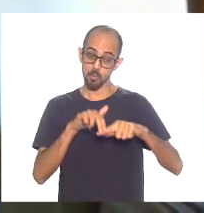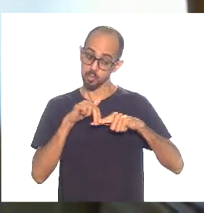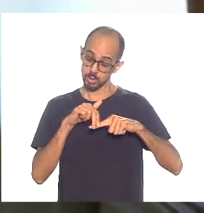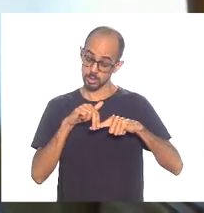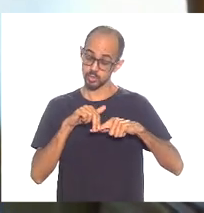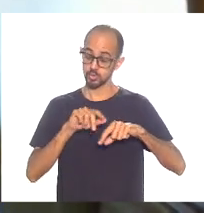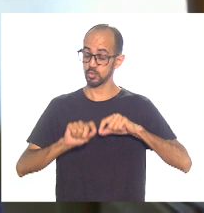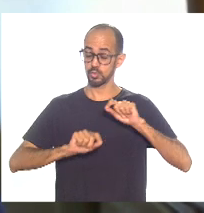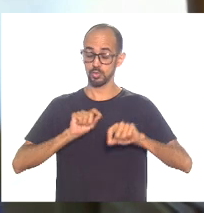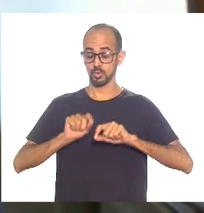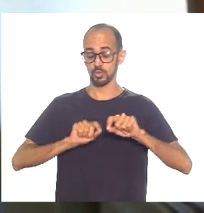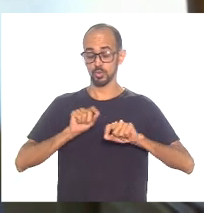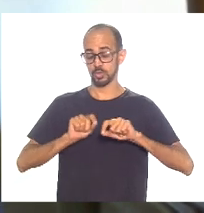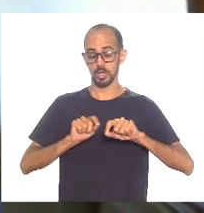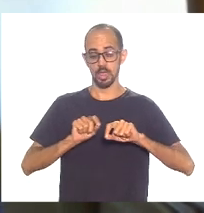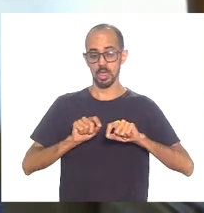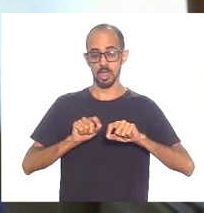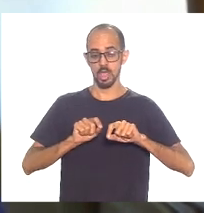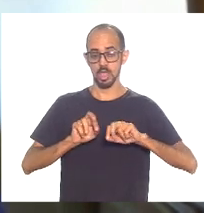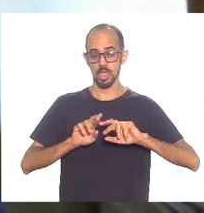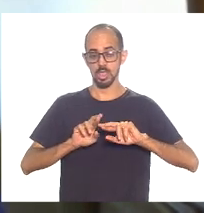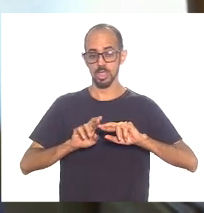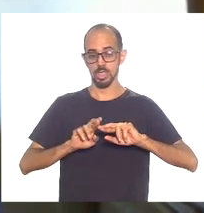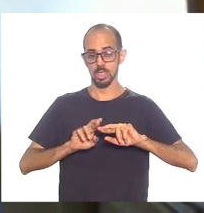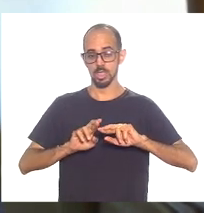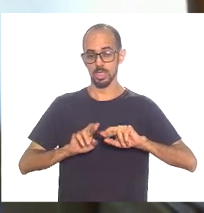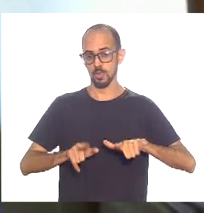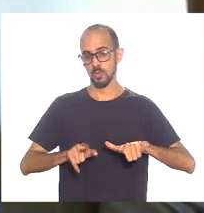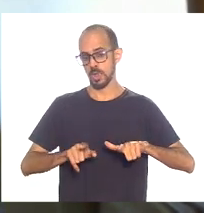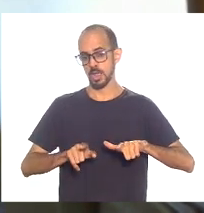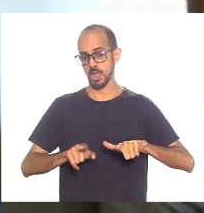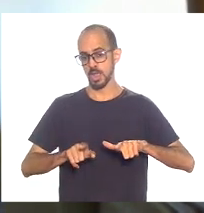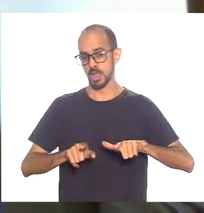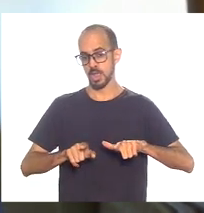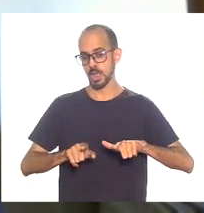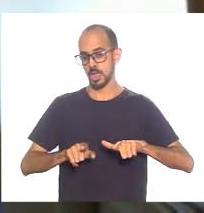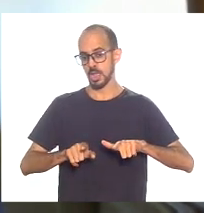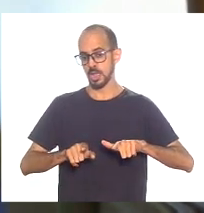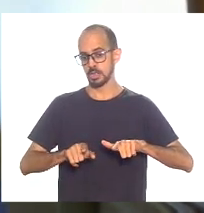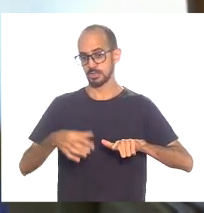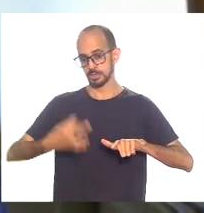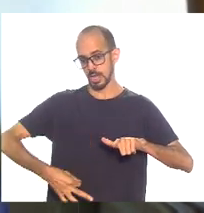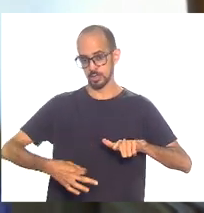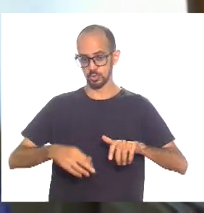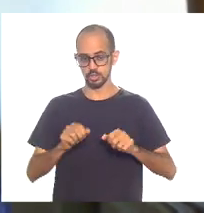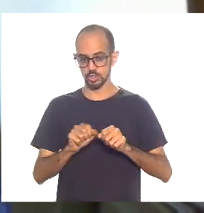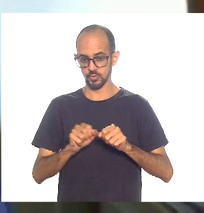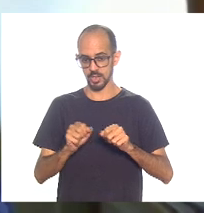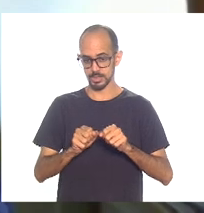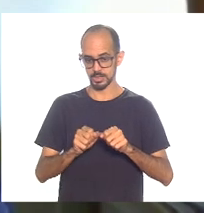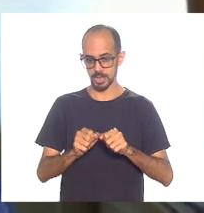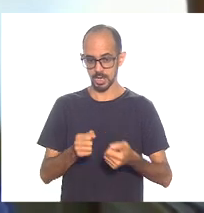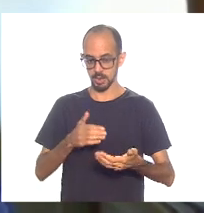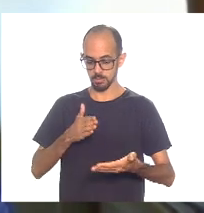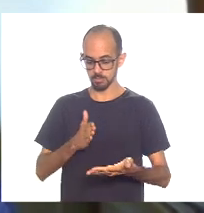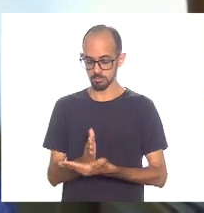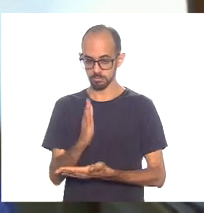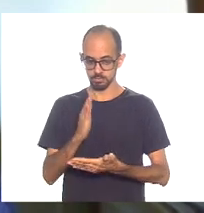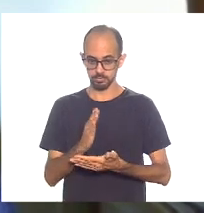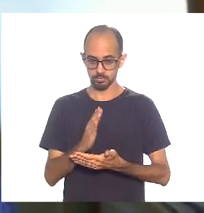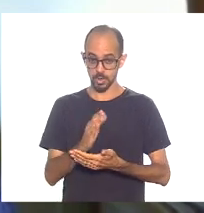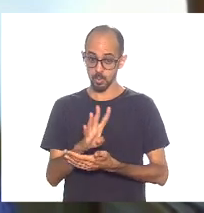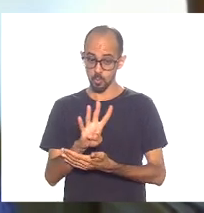sentido se fazer a concessão de 4 lotes hoje administrados